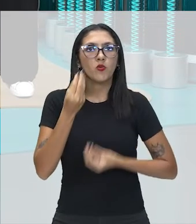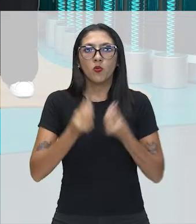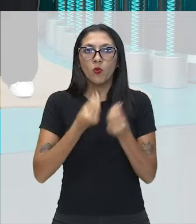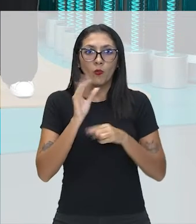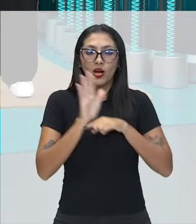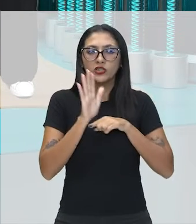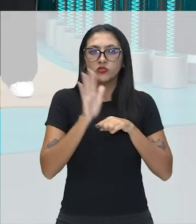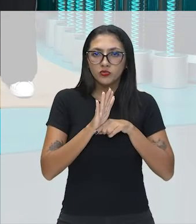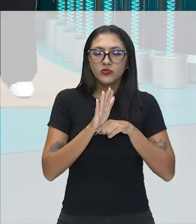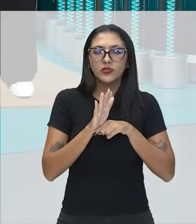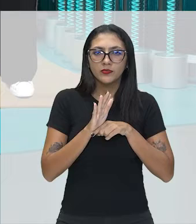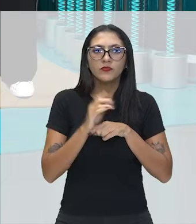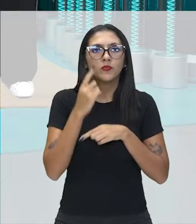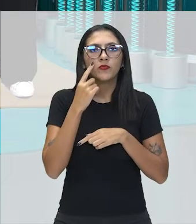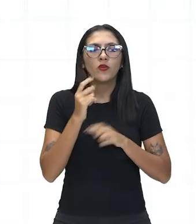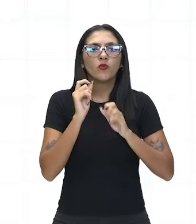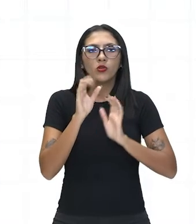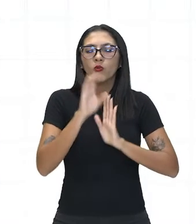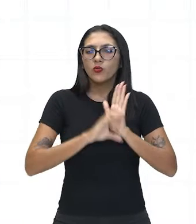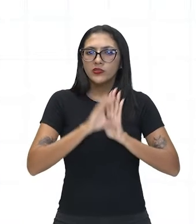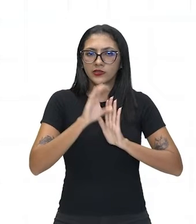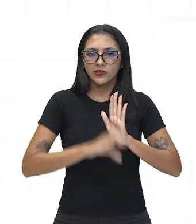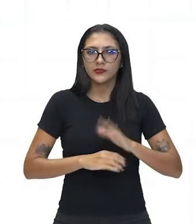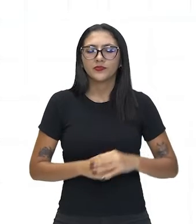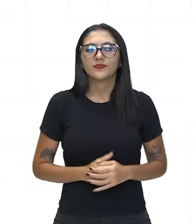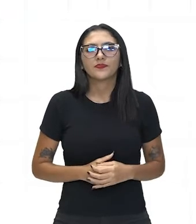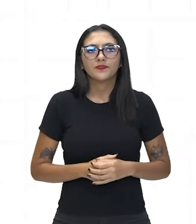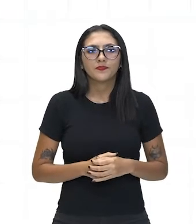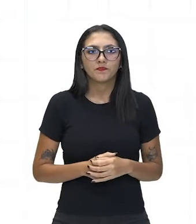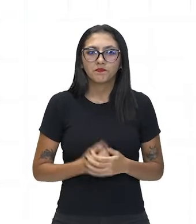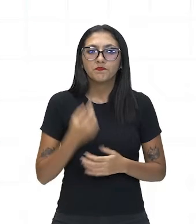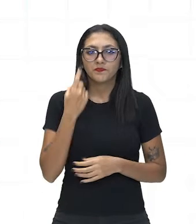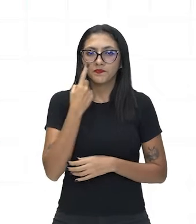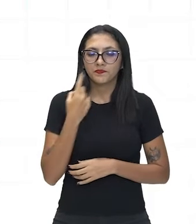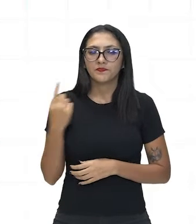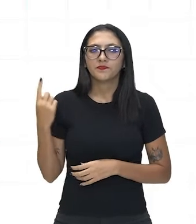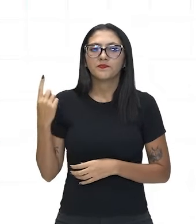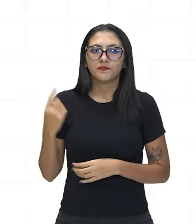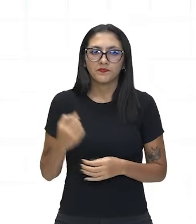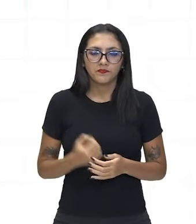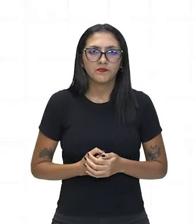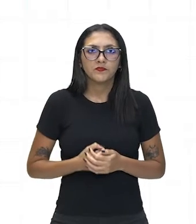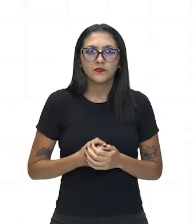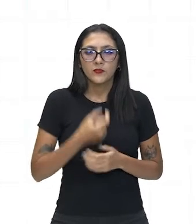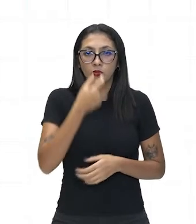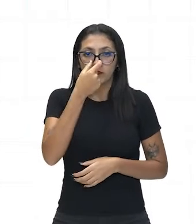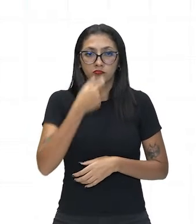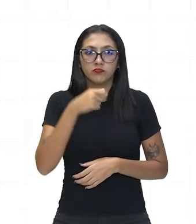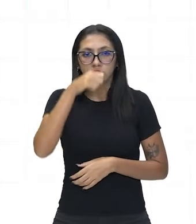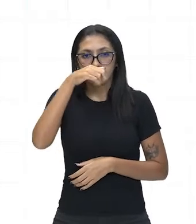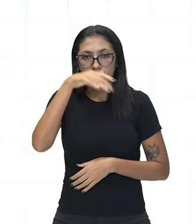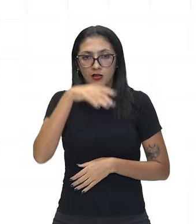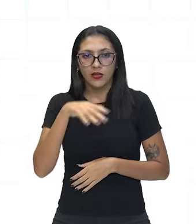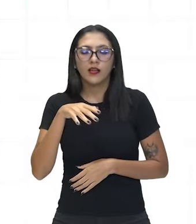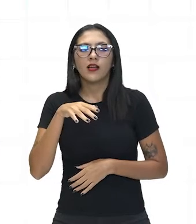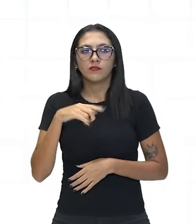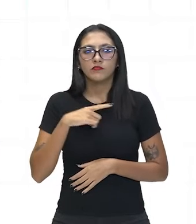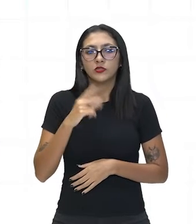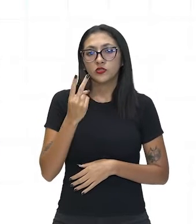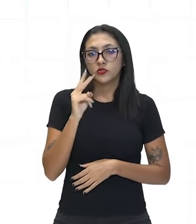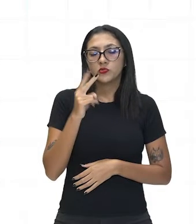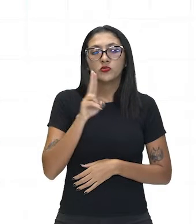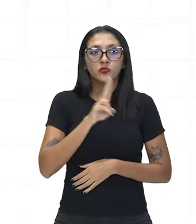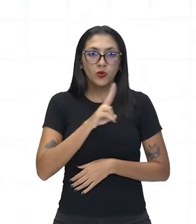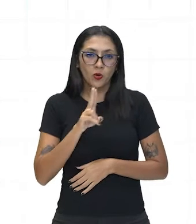vamos ver o que é sangramento nasal. Então, na cartela aí para vocês, sangramento nasal ou hemorragia nasal também